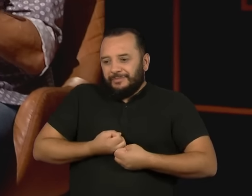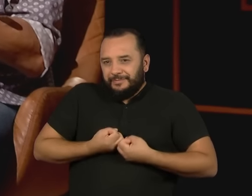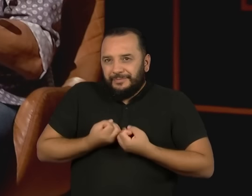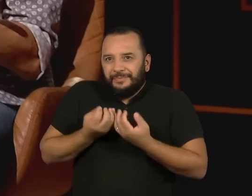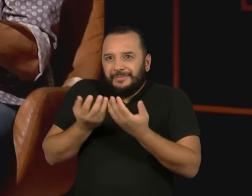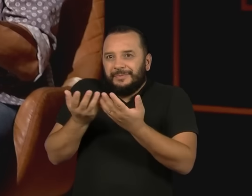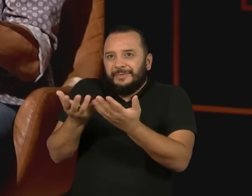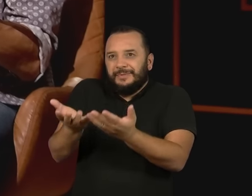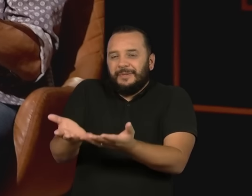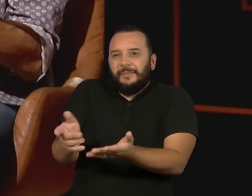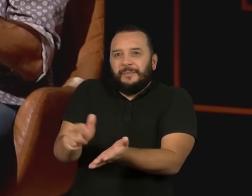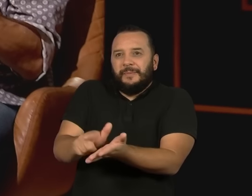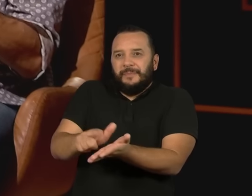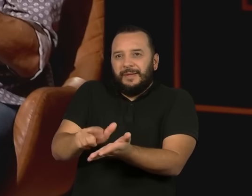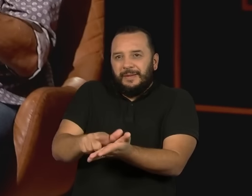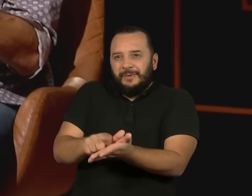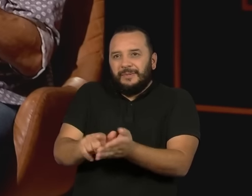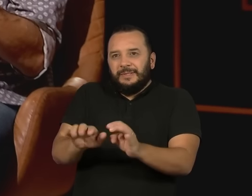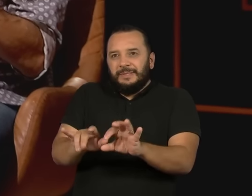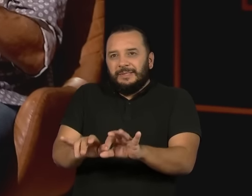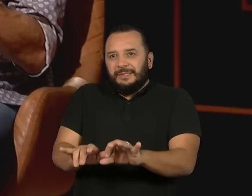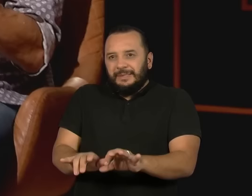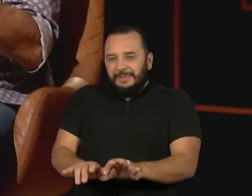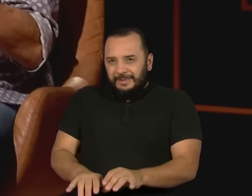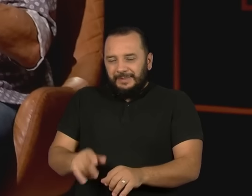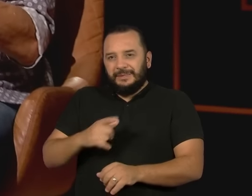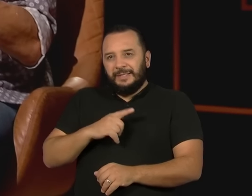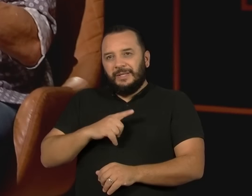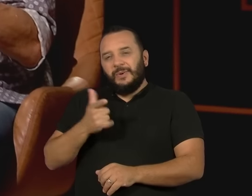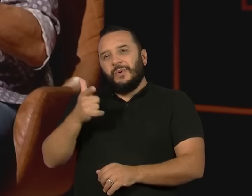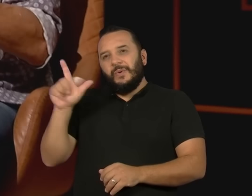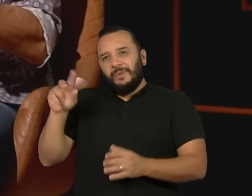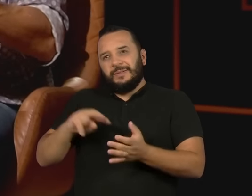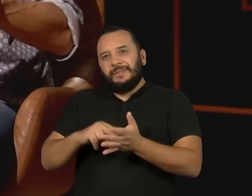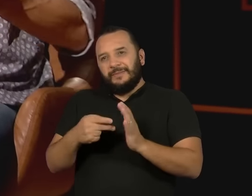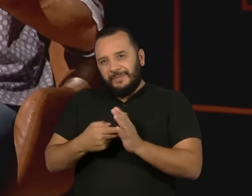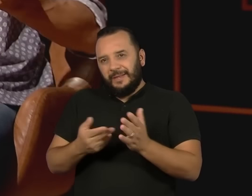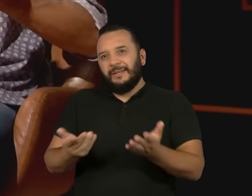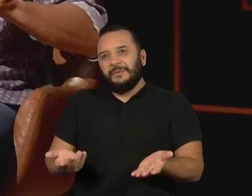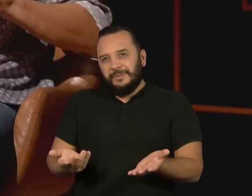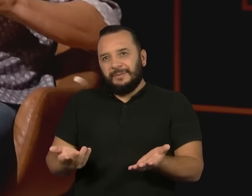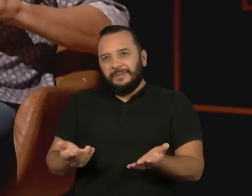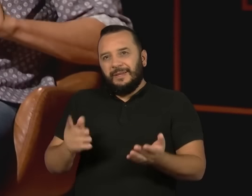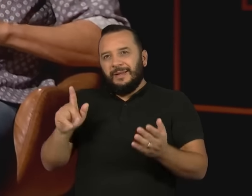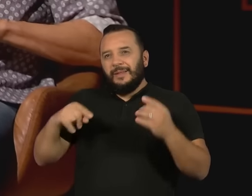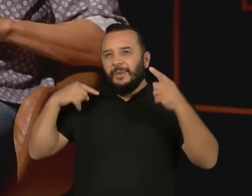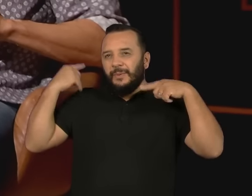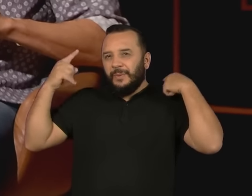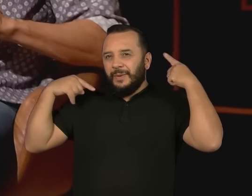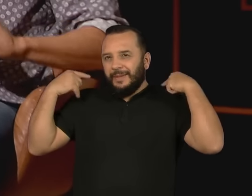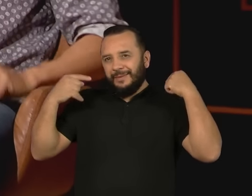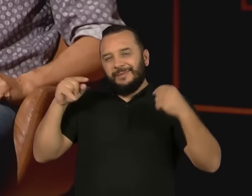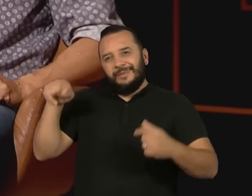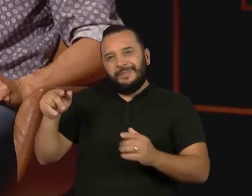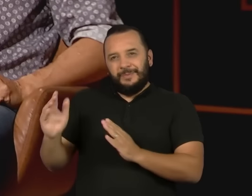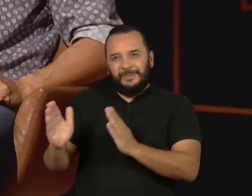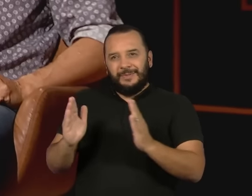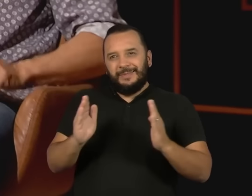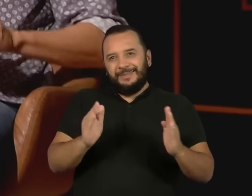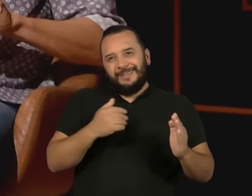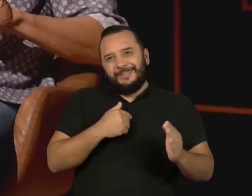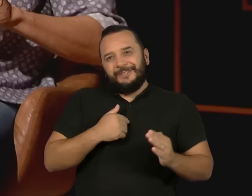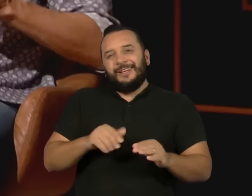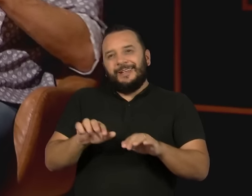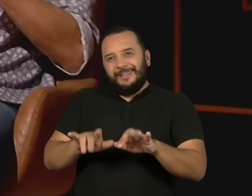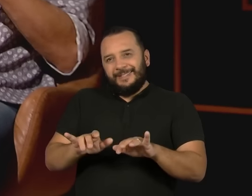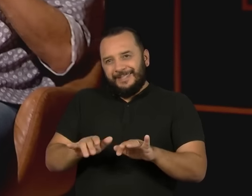vão para o papel, elas ganham outros significados, né? E ficam... É muito doido esse processo da escrita na cena,